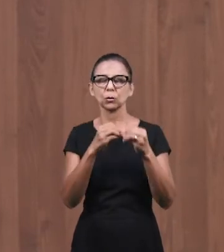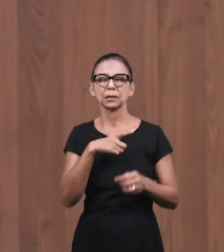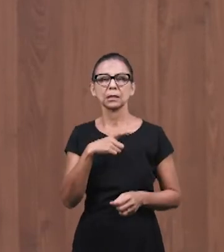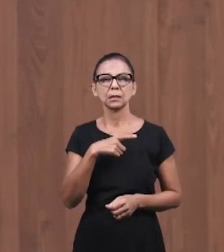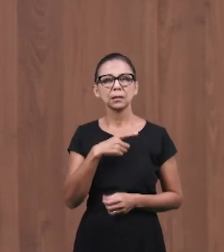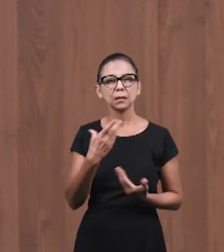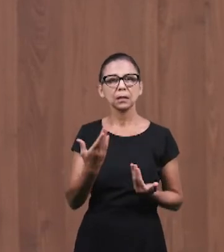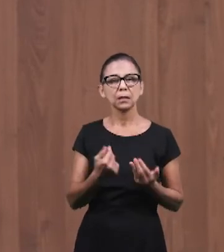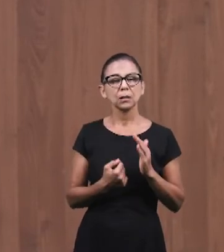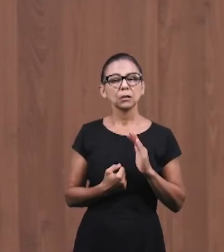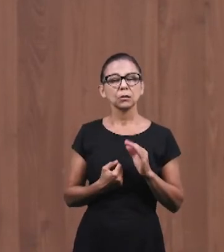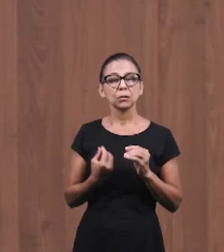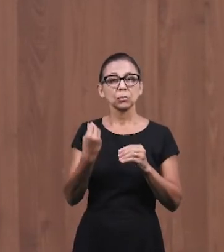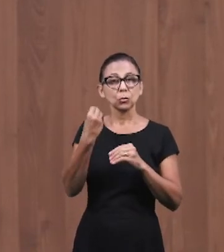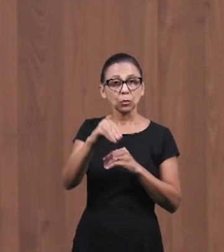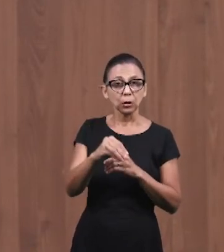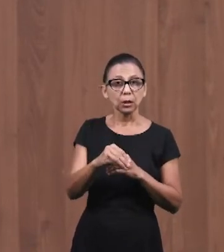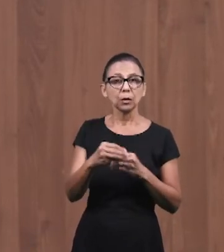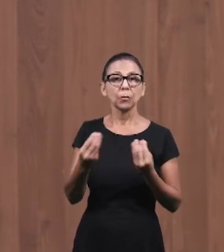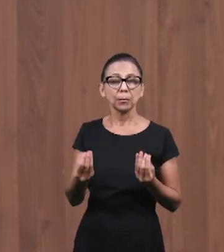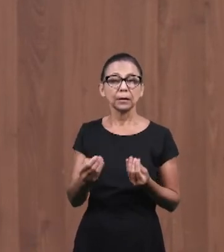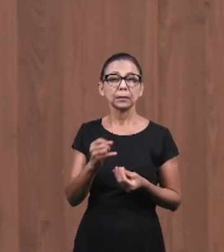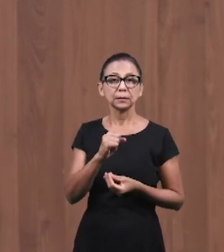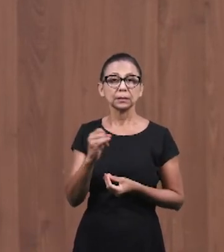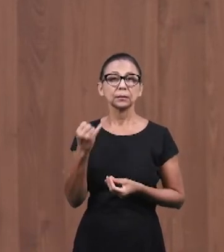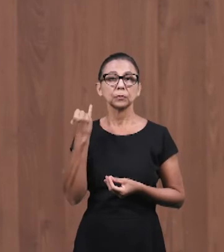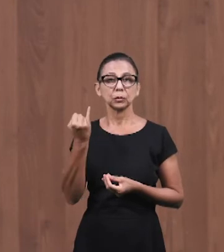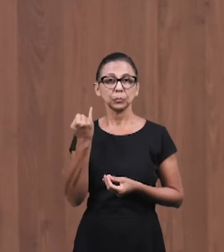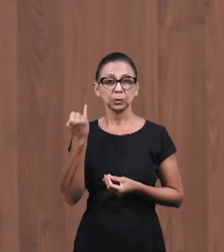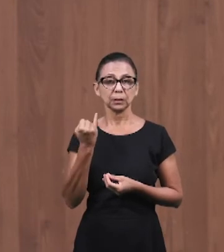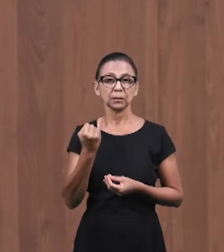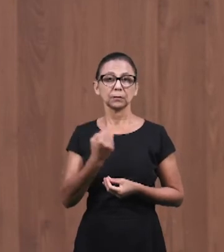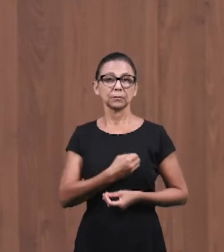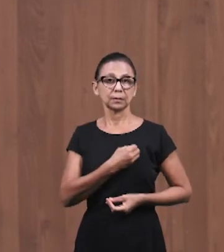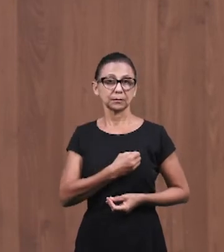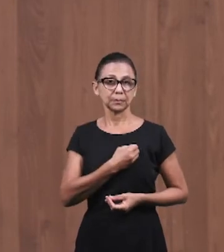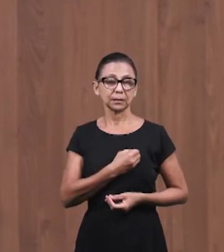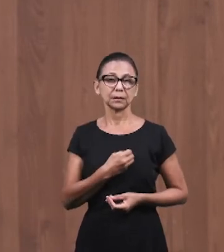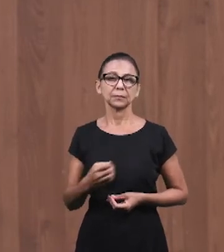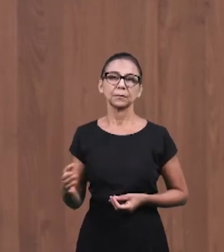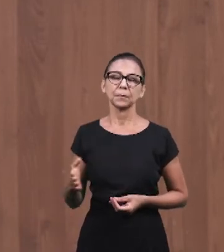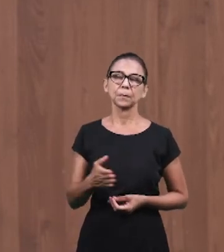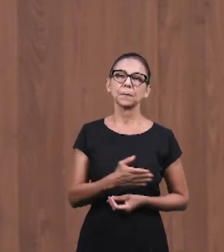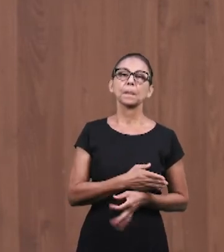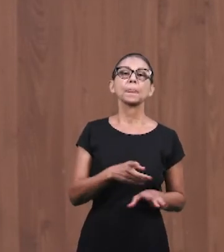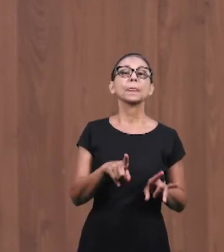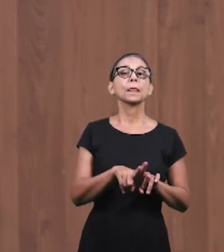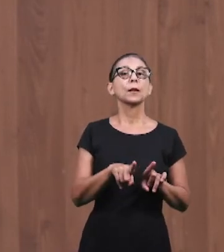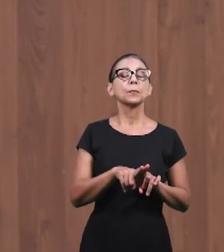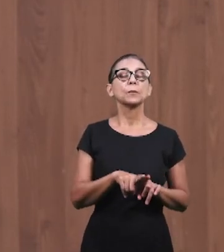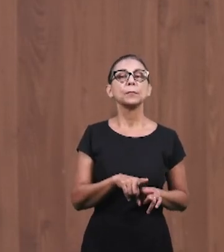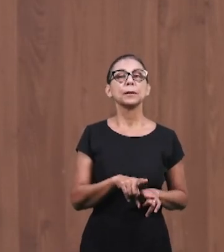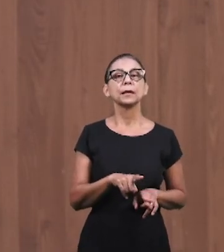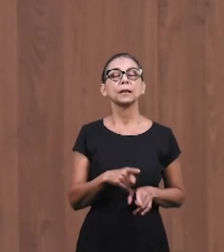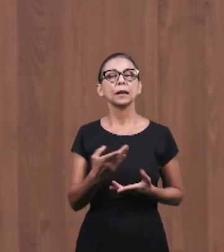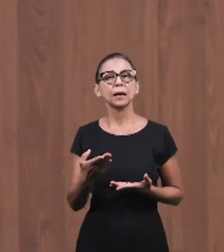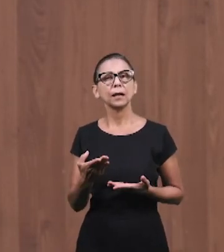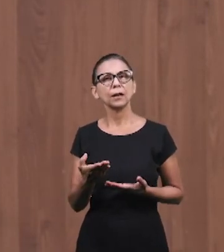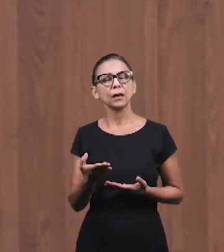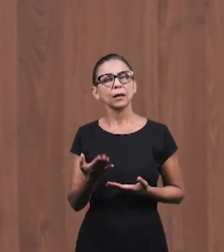mostrar o valor que nós damos a essas participações dos nossos irmãos. Agora, uma última recomendação é que os irmãos